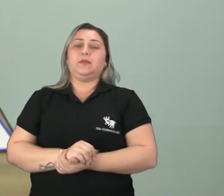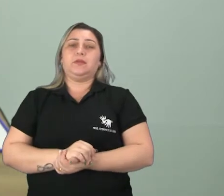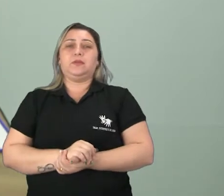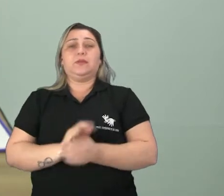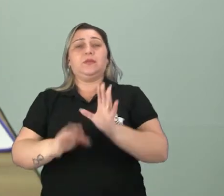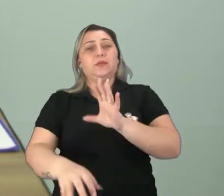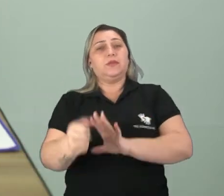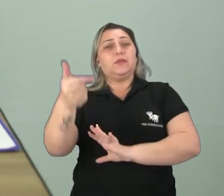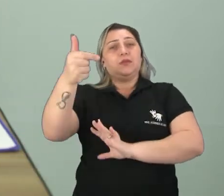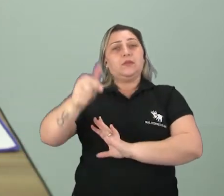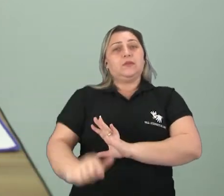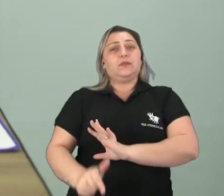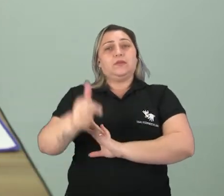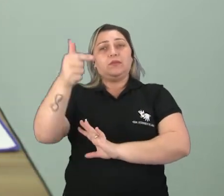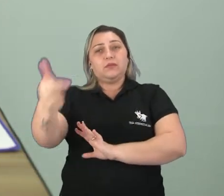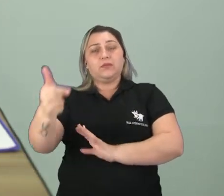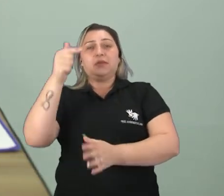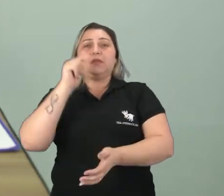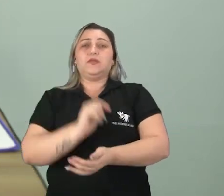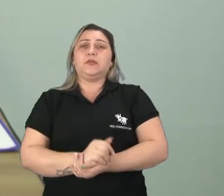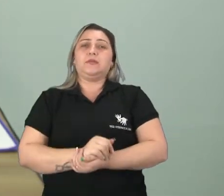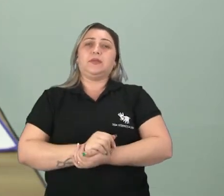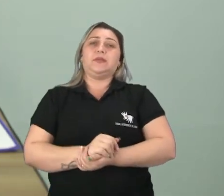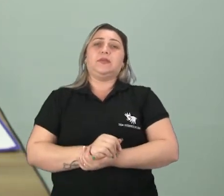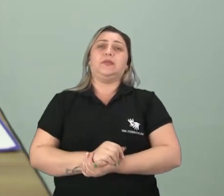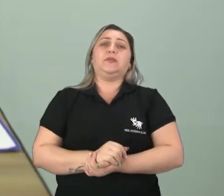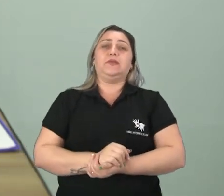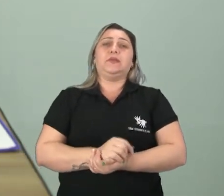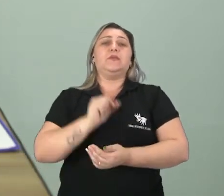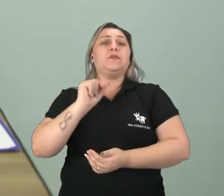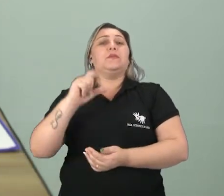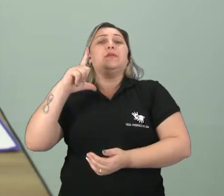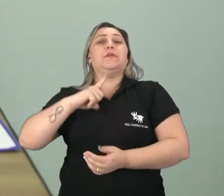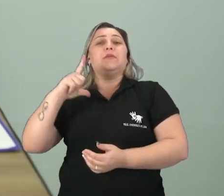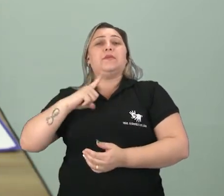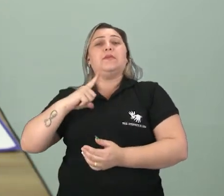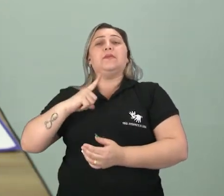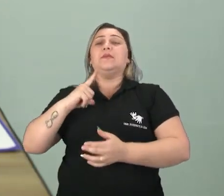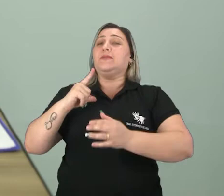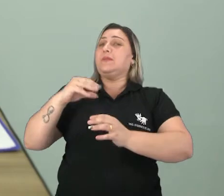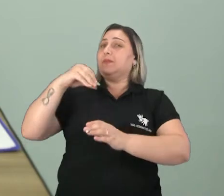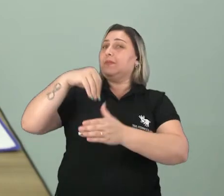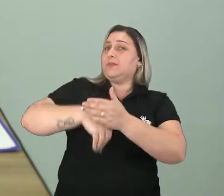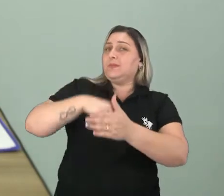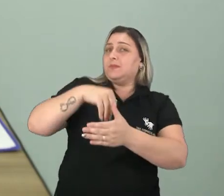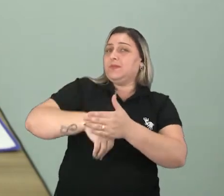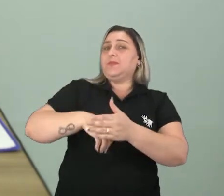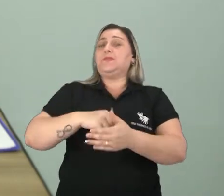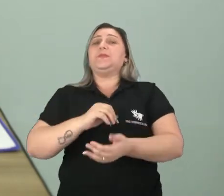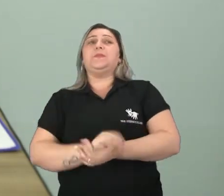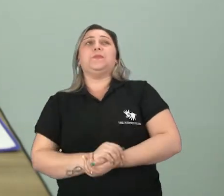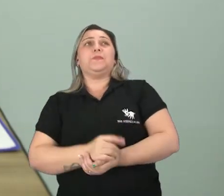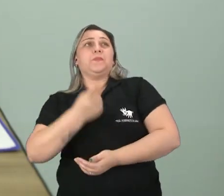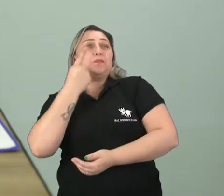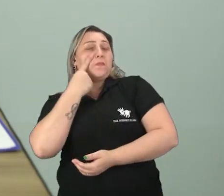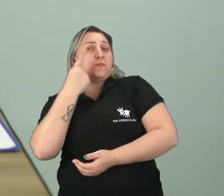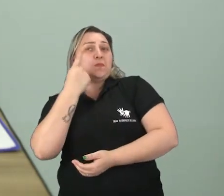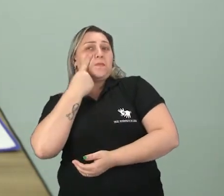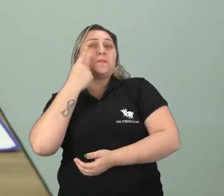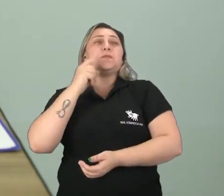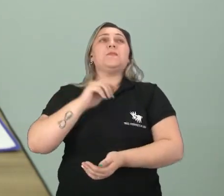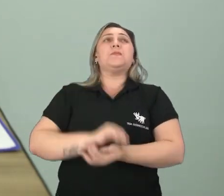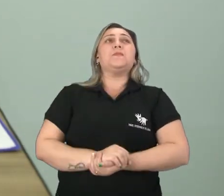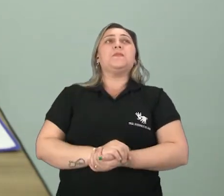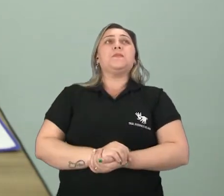pegar mais um objeto que será que tem na minha mão hein vamos lá olha